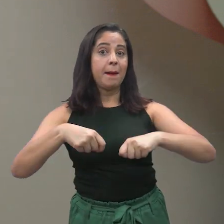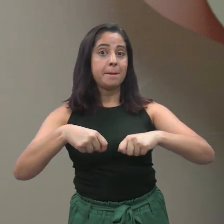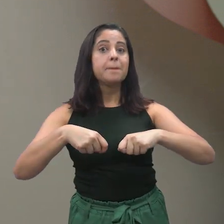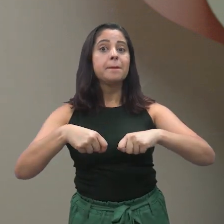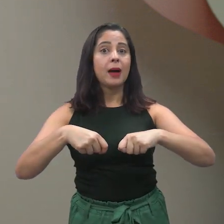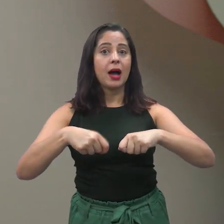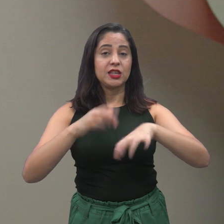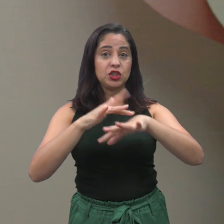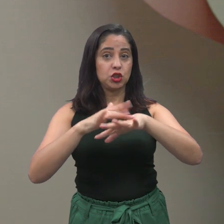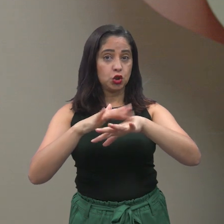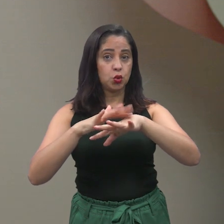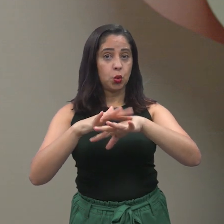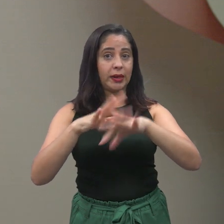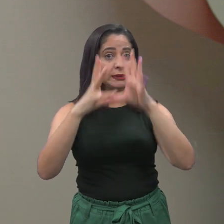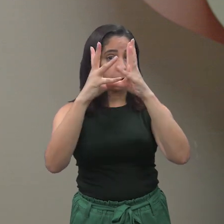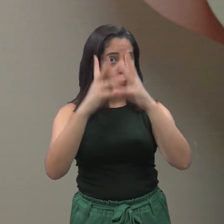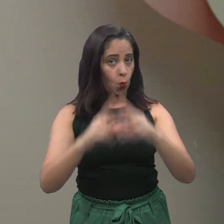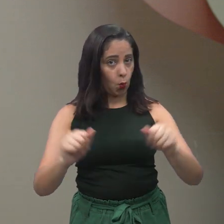tratar as síndromes